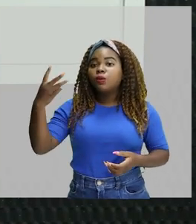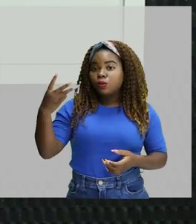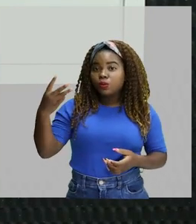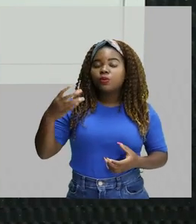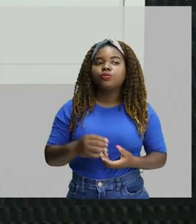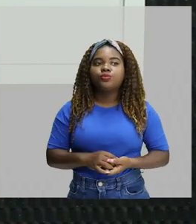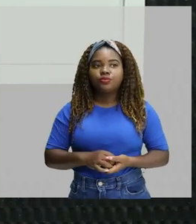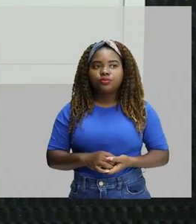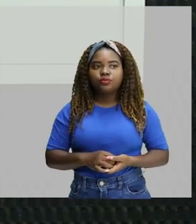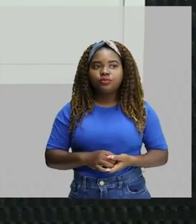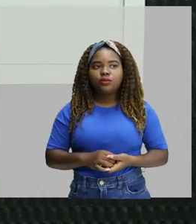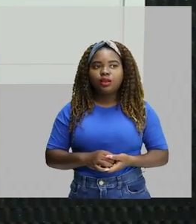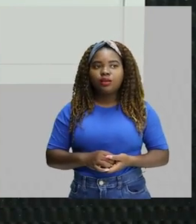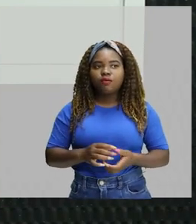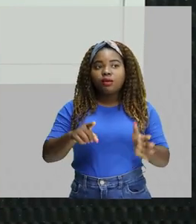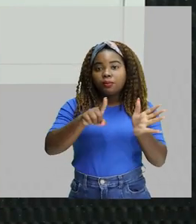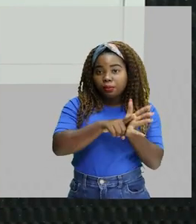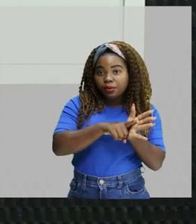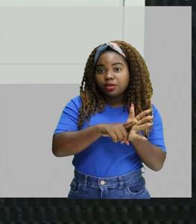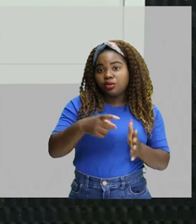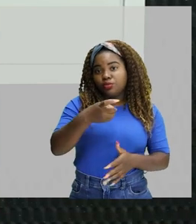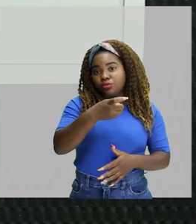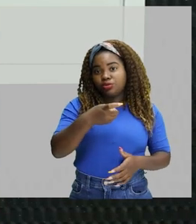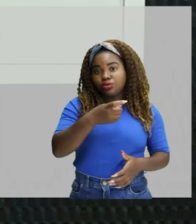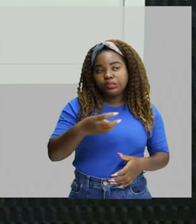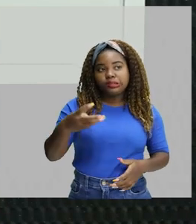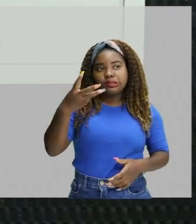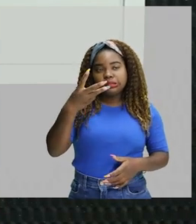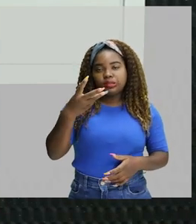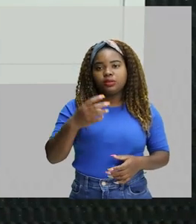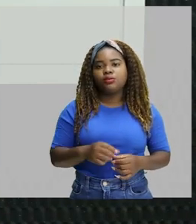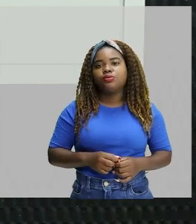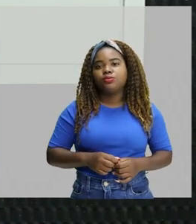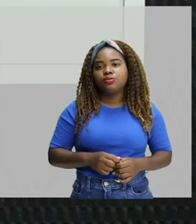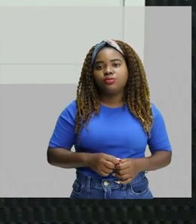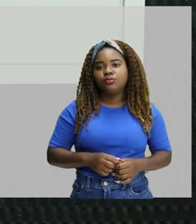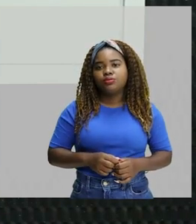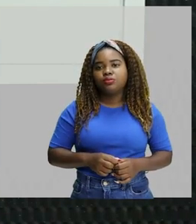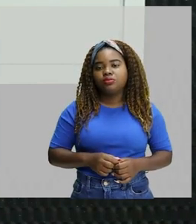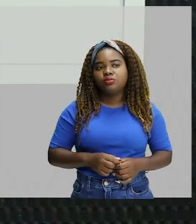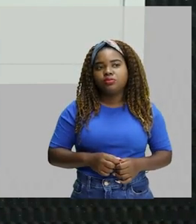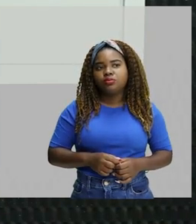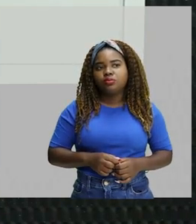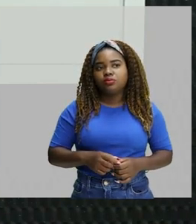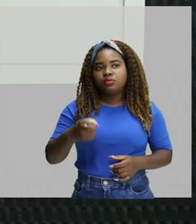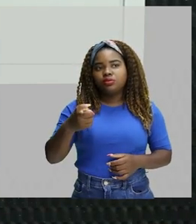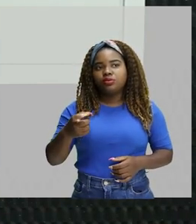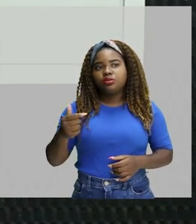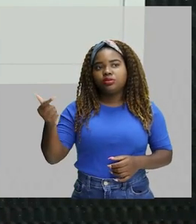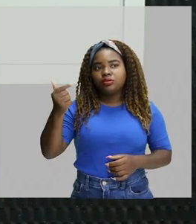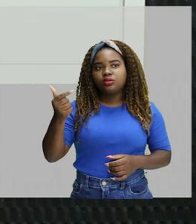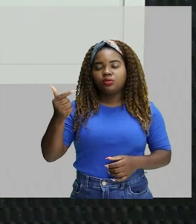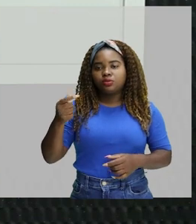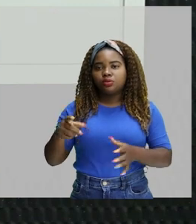cá - x c certo x m